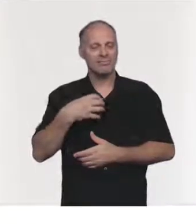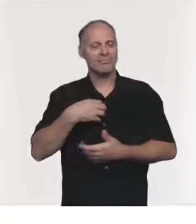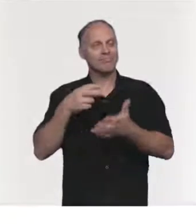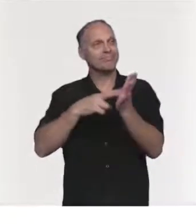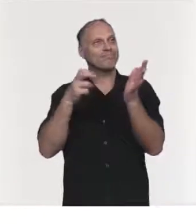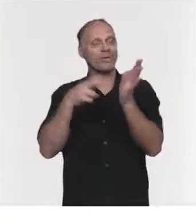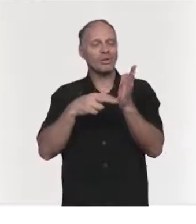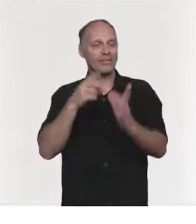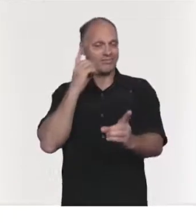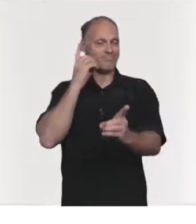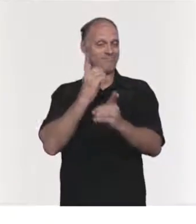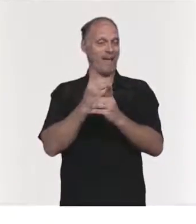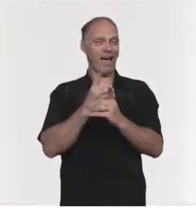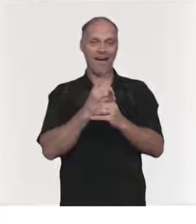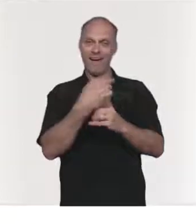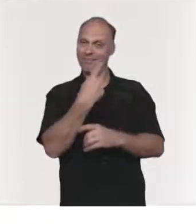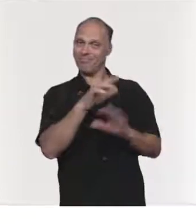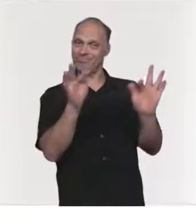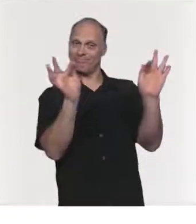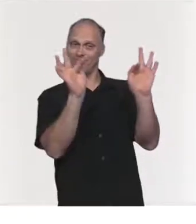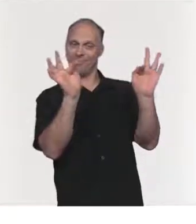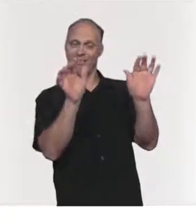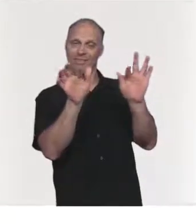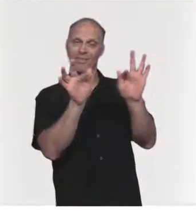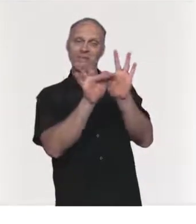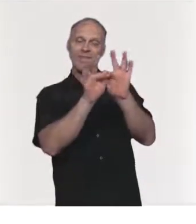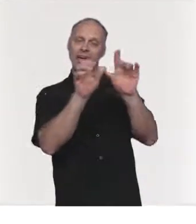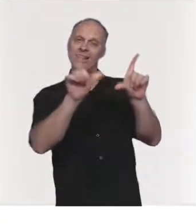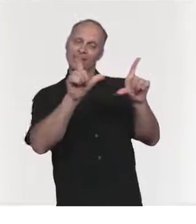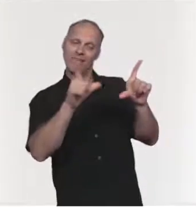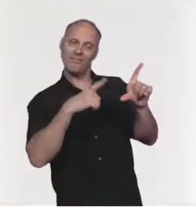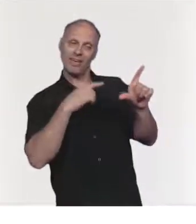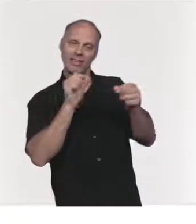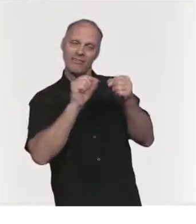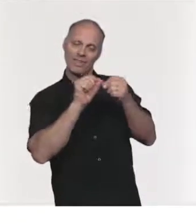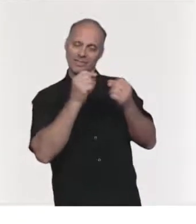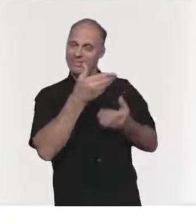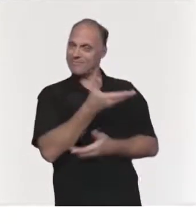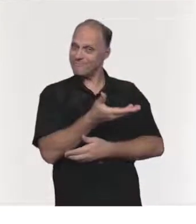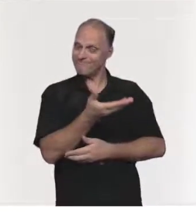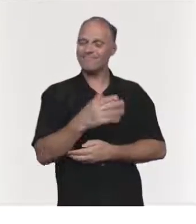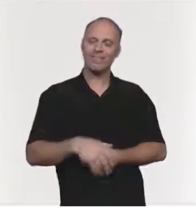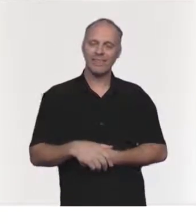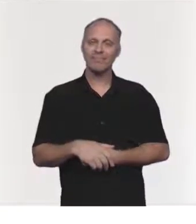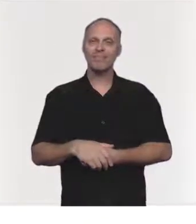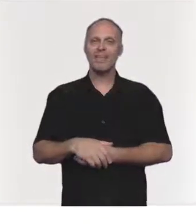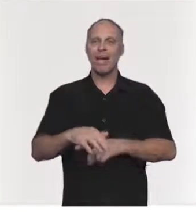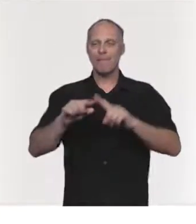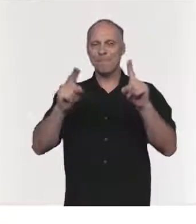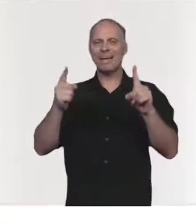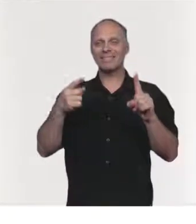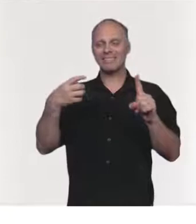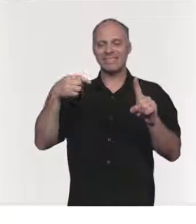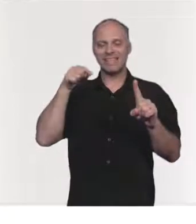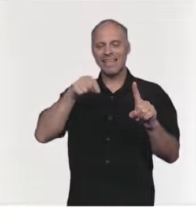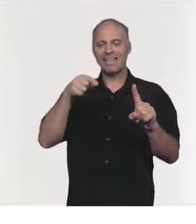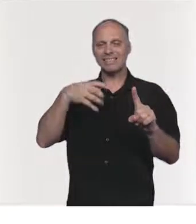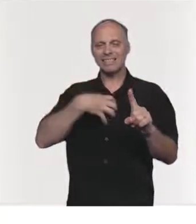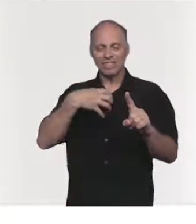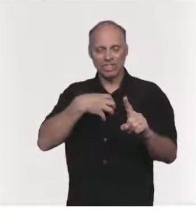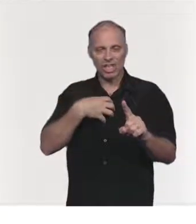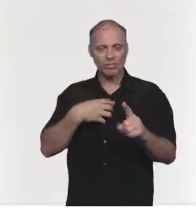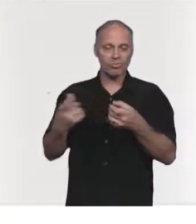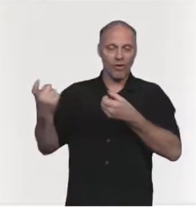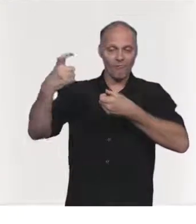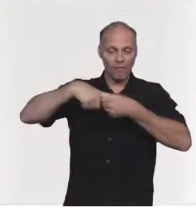Eu fiquei contente em descobrir o programa de vocês, né? Então, mas esse retorno